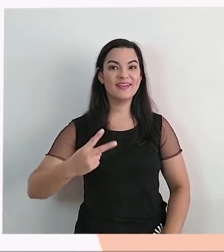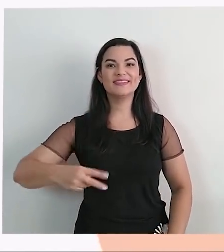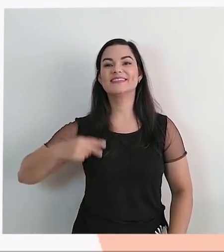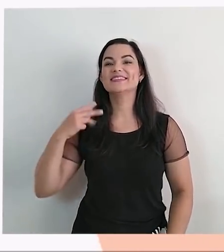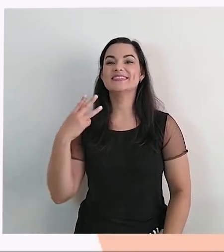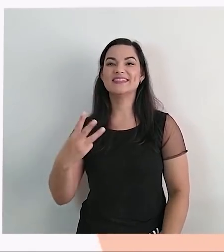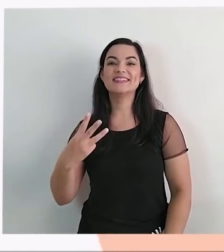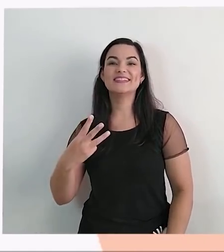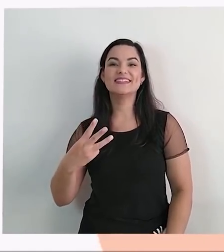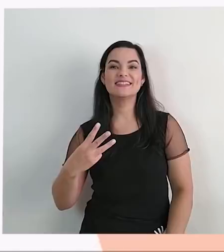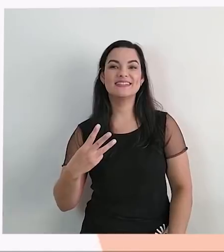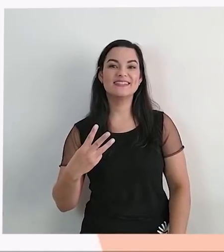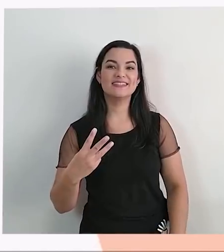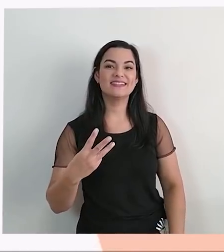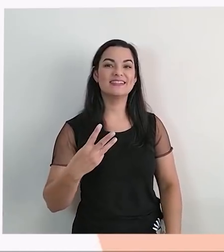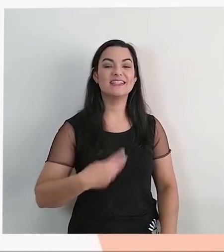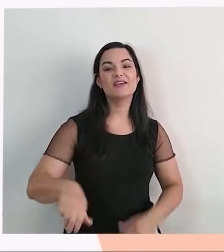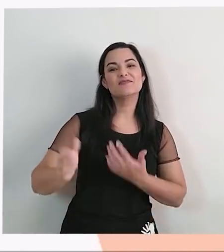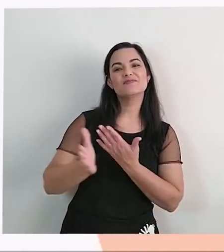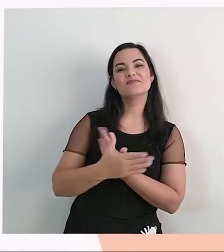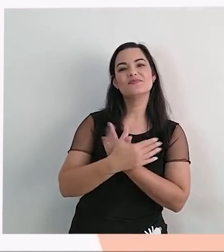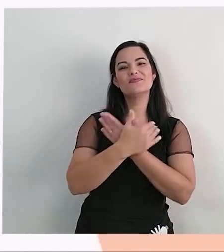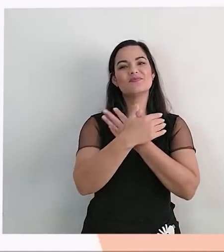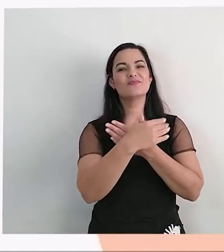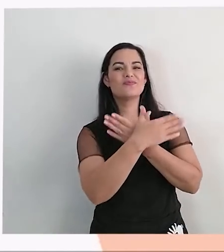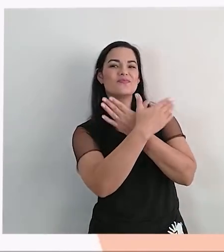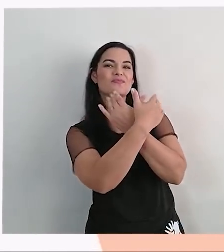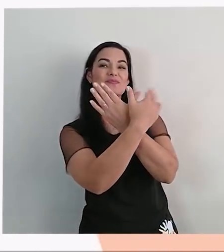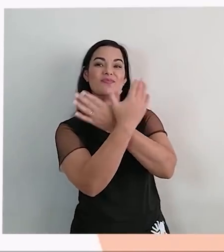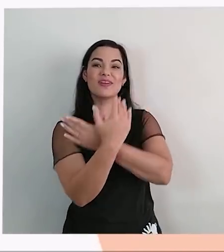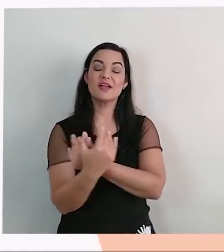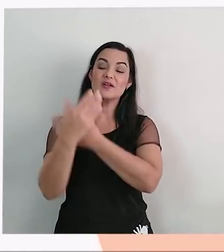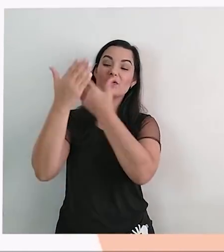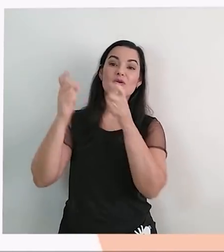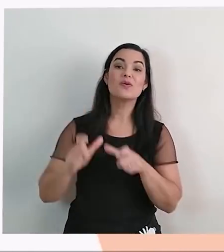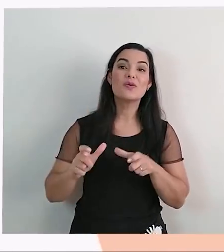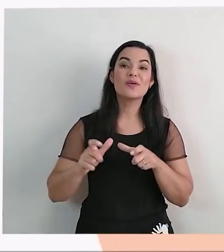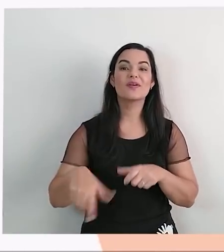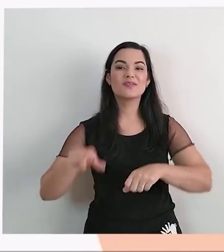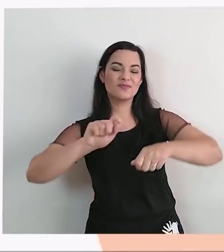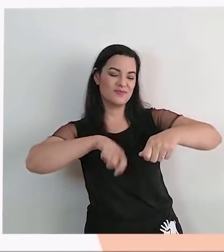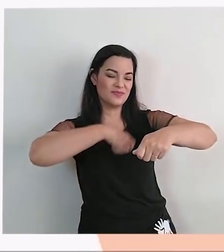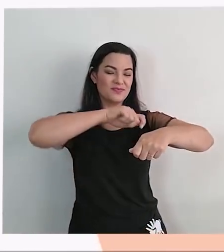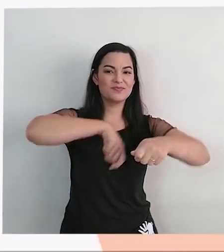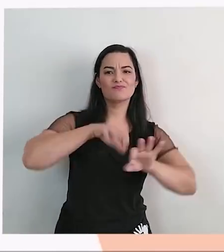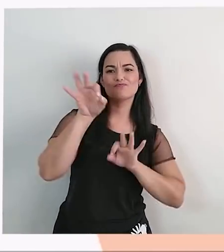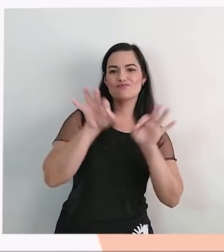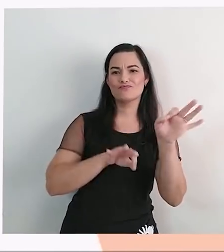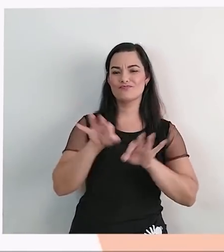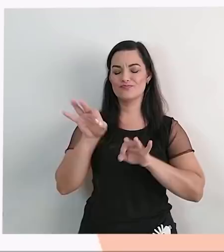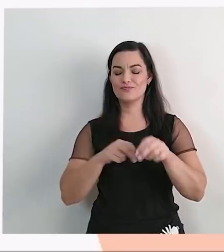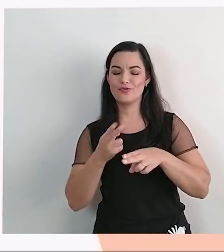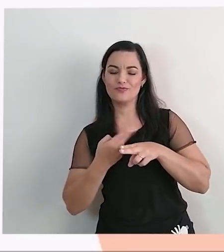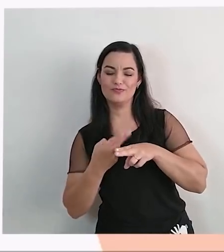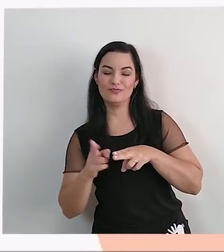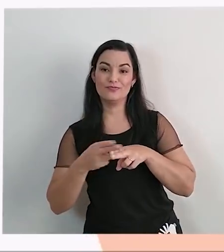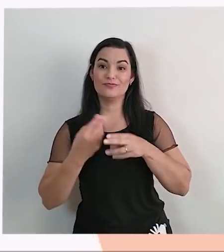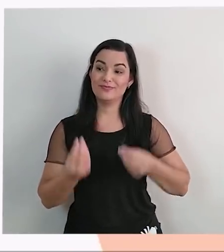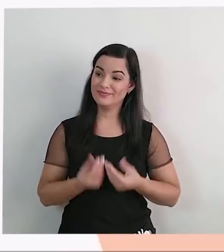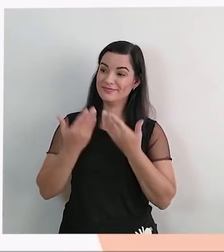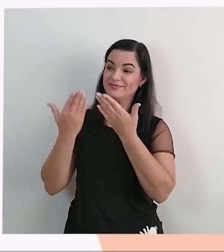3. 1, 2, 3. Borboletinha tá na cozinha,